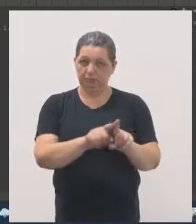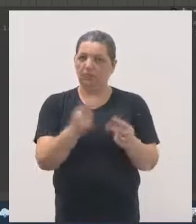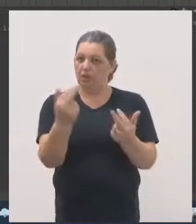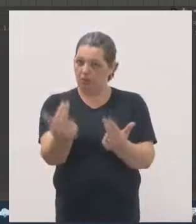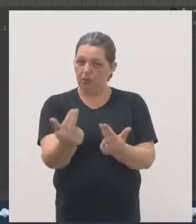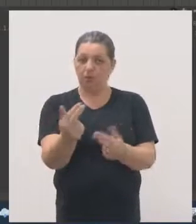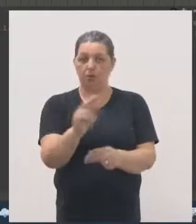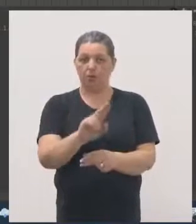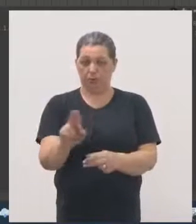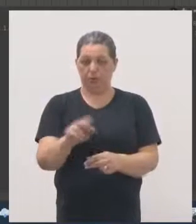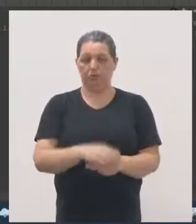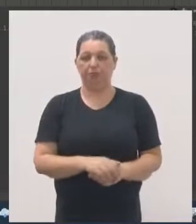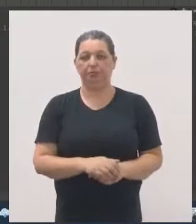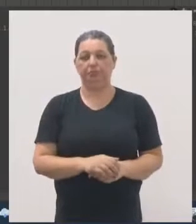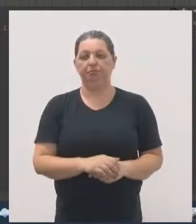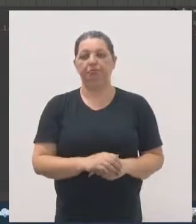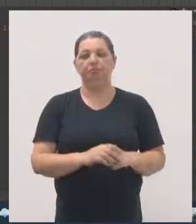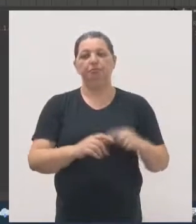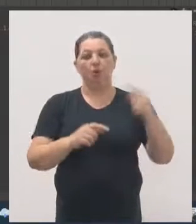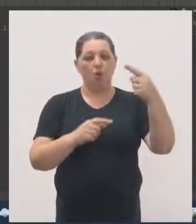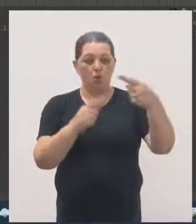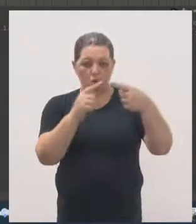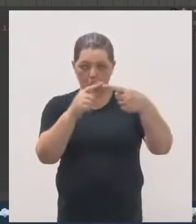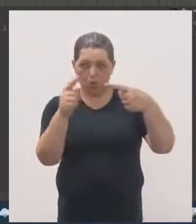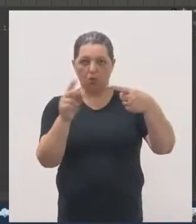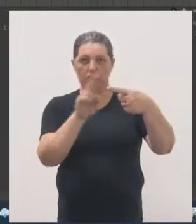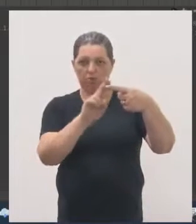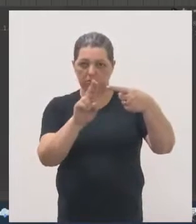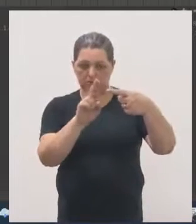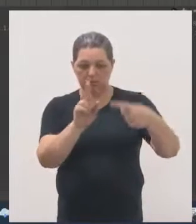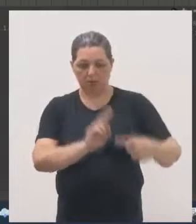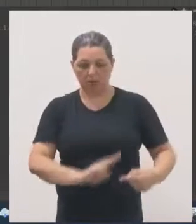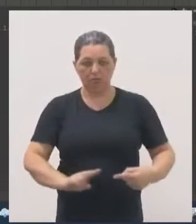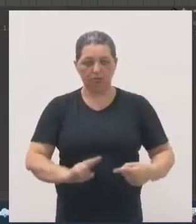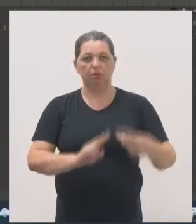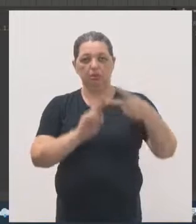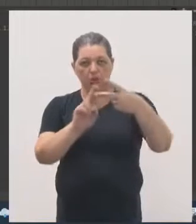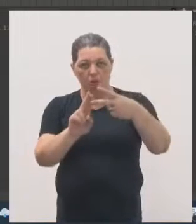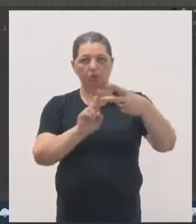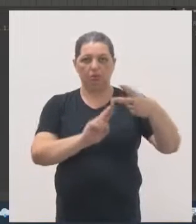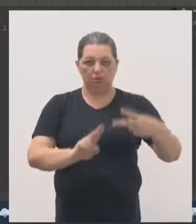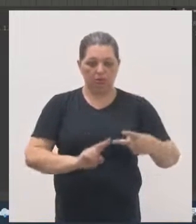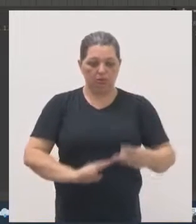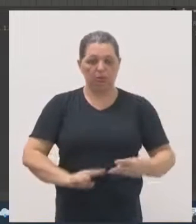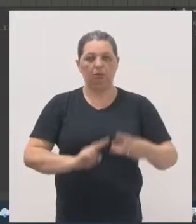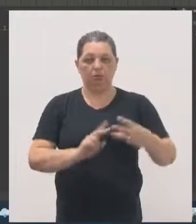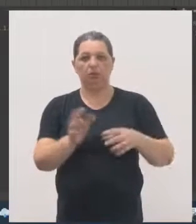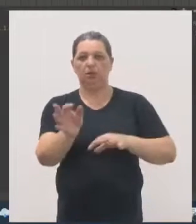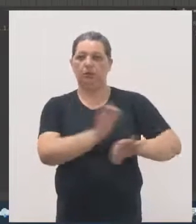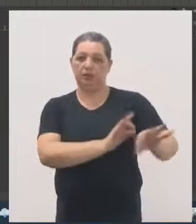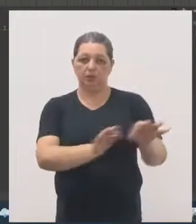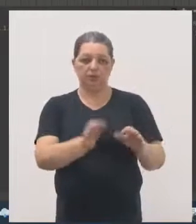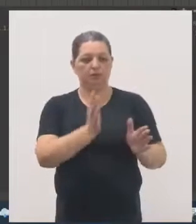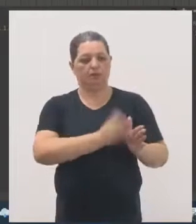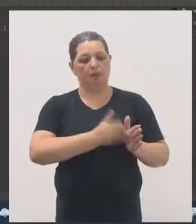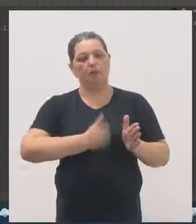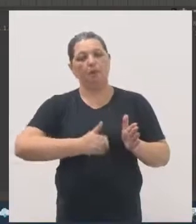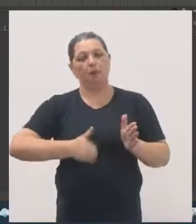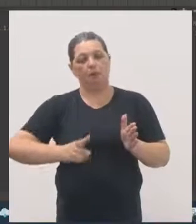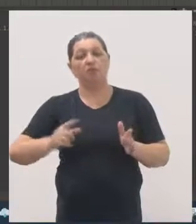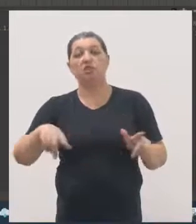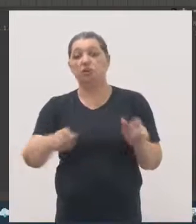nome que você colocou aqui, ó, o 1, apareceu aqui Joana, o 2, João. Isso é bom e para organização. Vocês vão controlando,